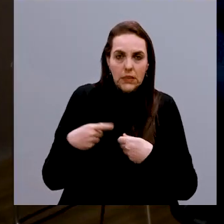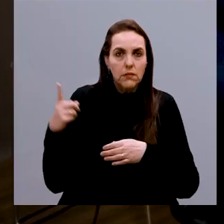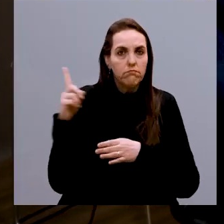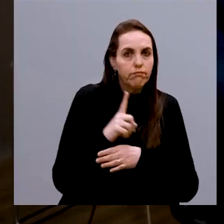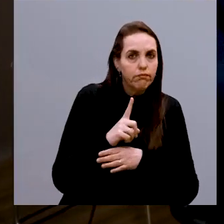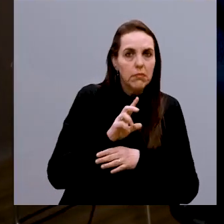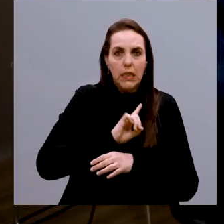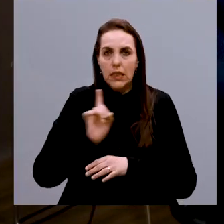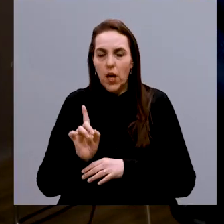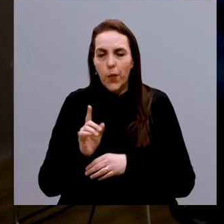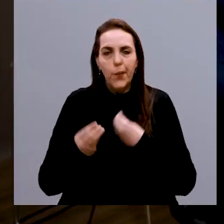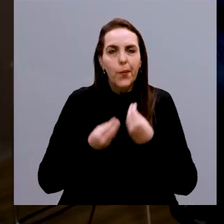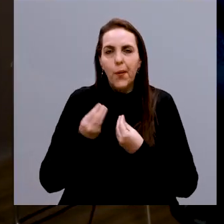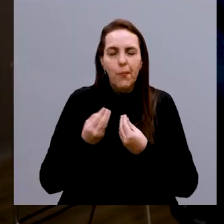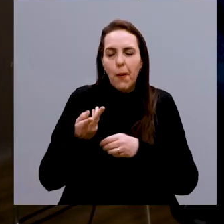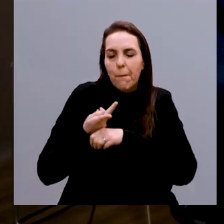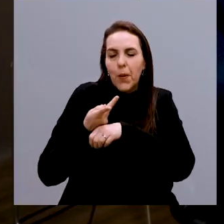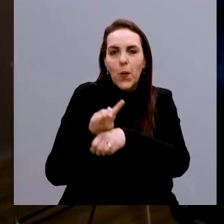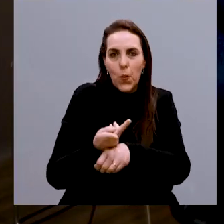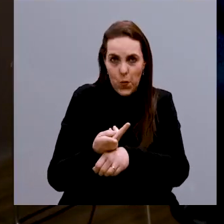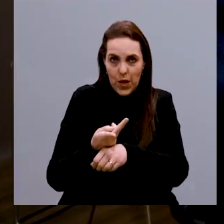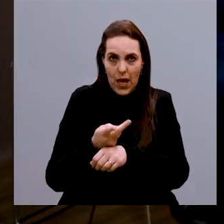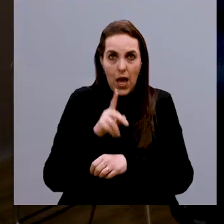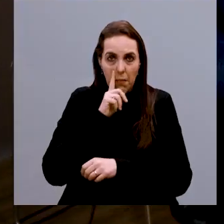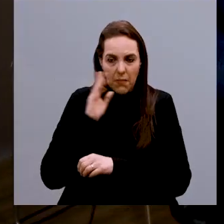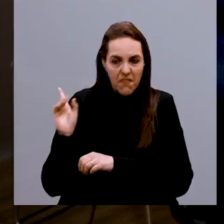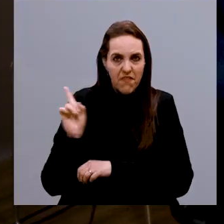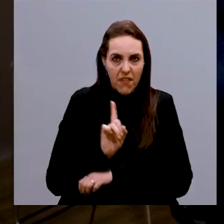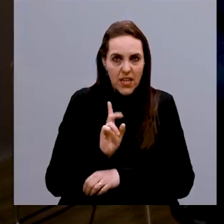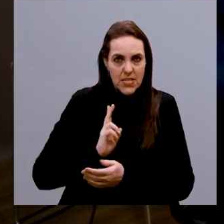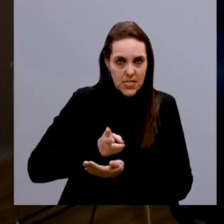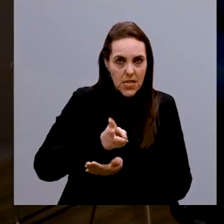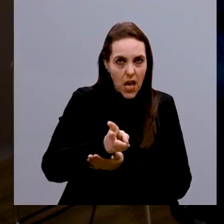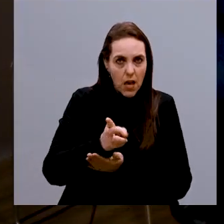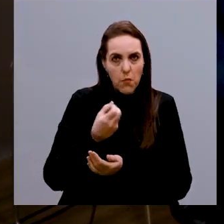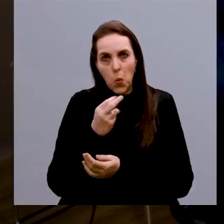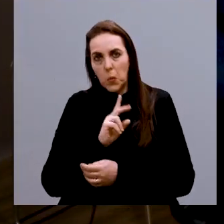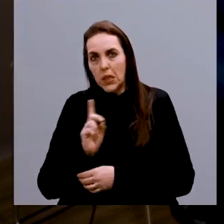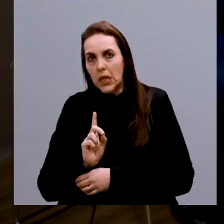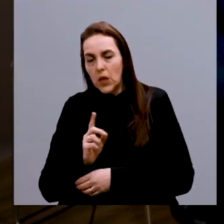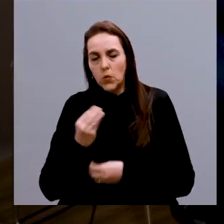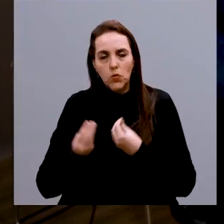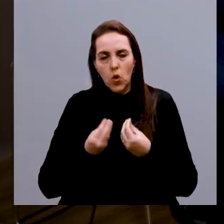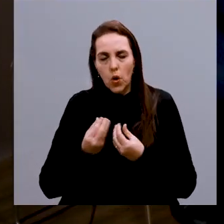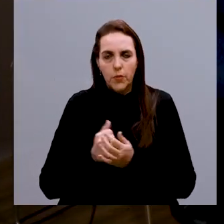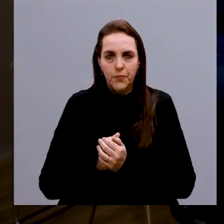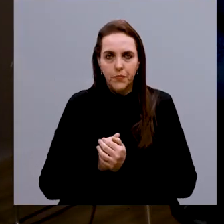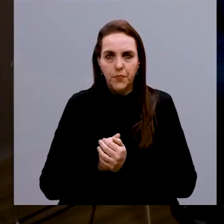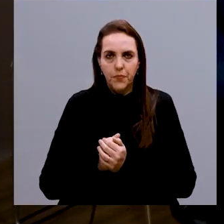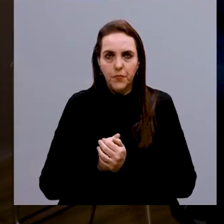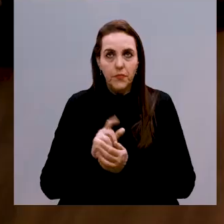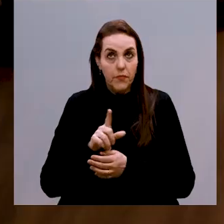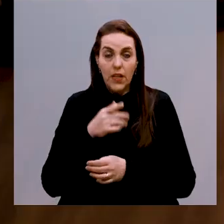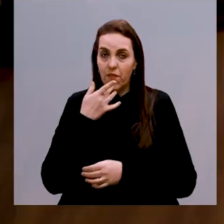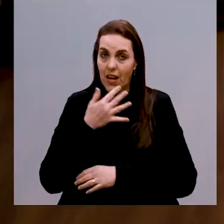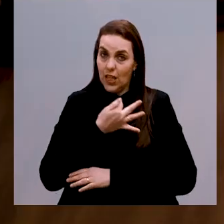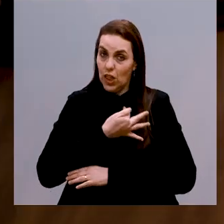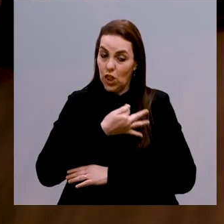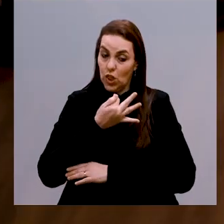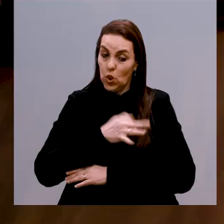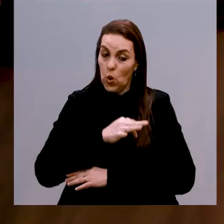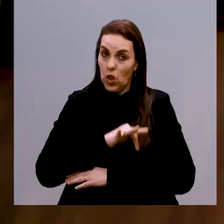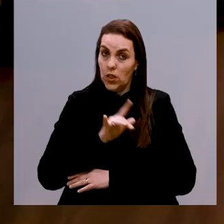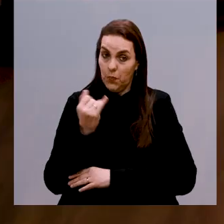vir. Como é que está sendo essa procura, assim? Elas têm vindo, uma que vem sempre. E é importante falar que não tem dor,